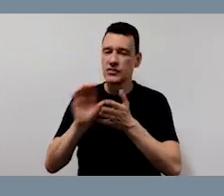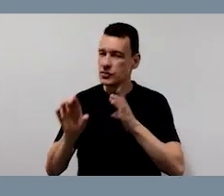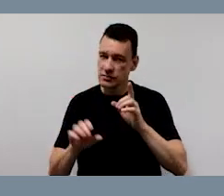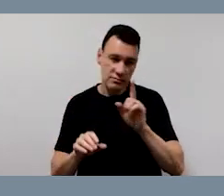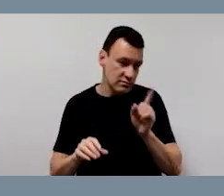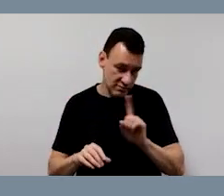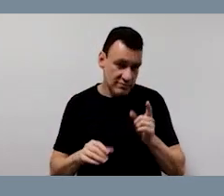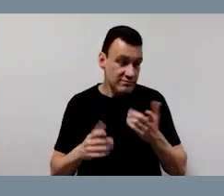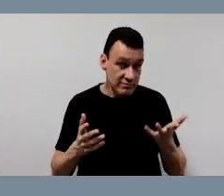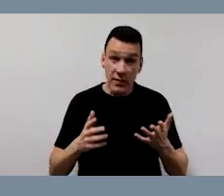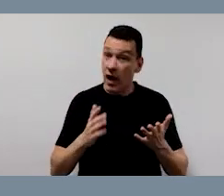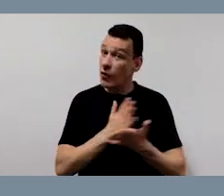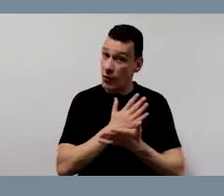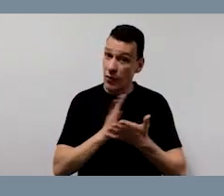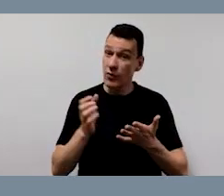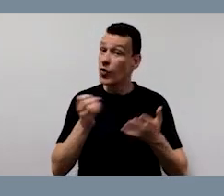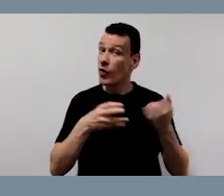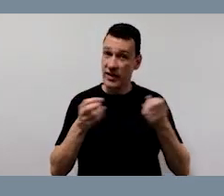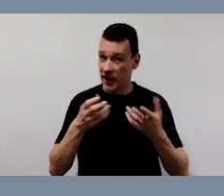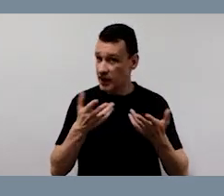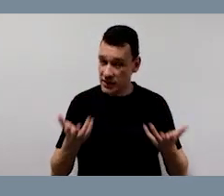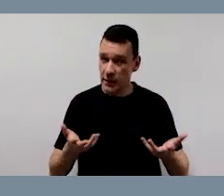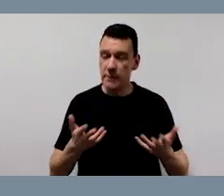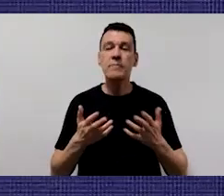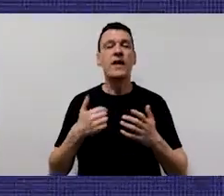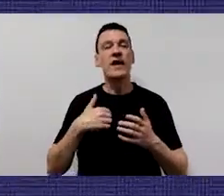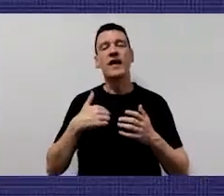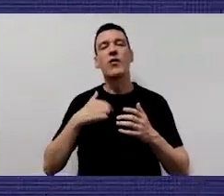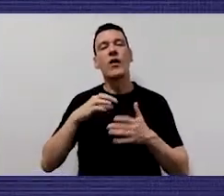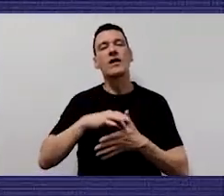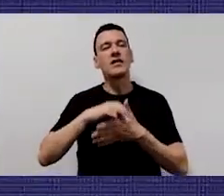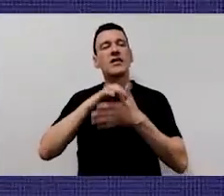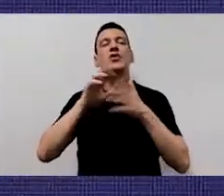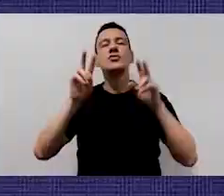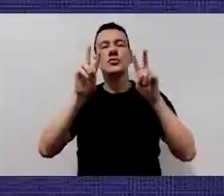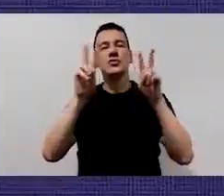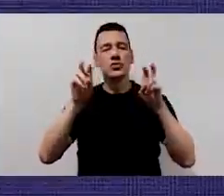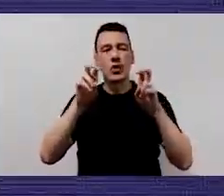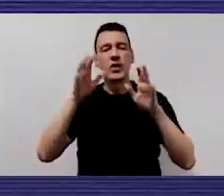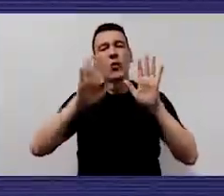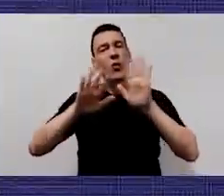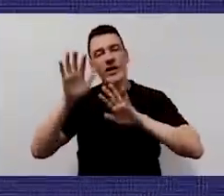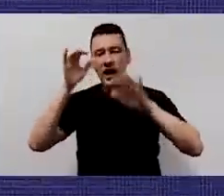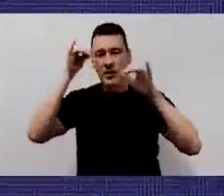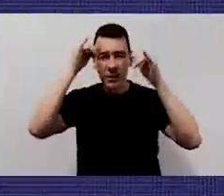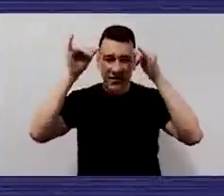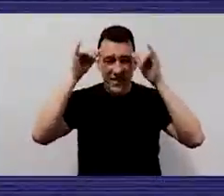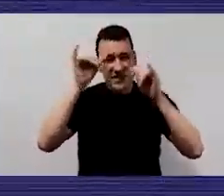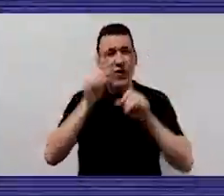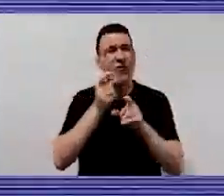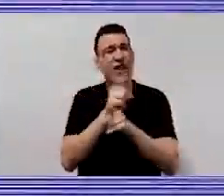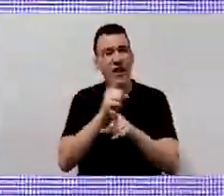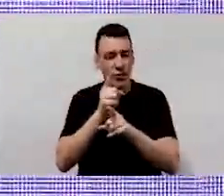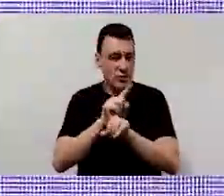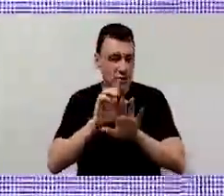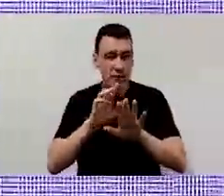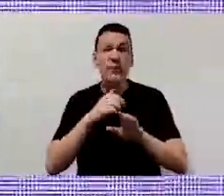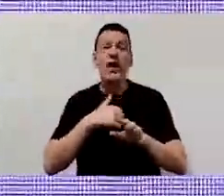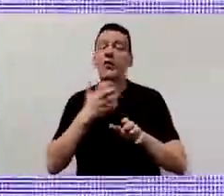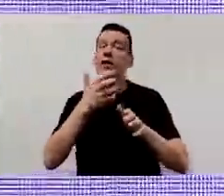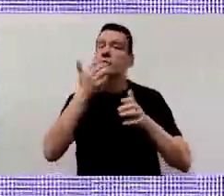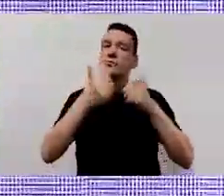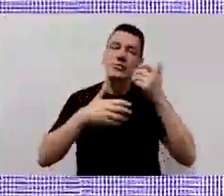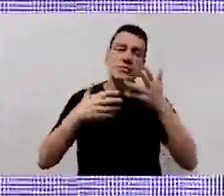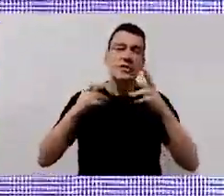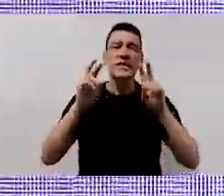a linha de negócio de autenticação e prevenção à fraude. A ideia aqui é eu trazer alguns números para vocês, falar um pouco sobre a abordagem de